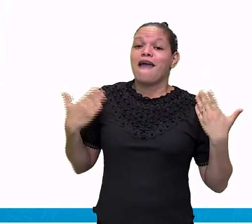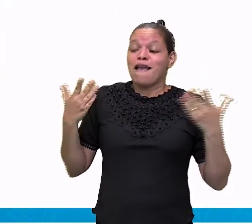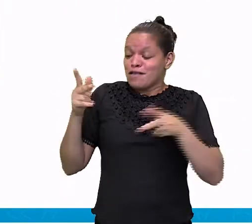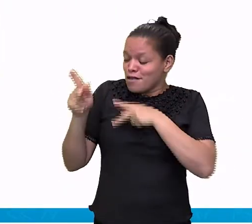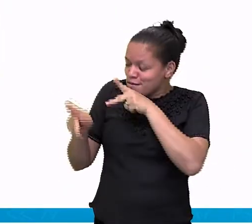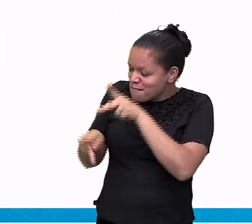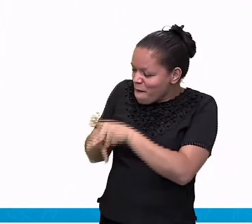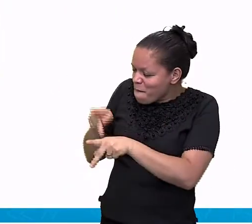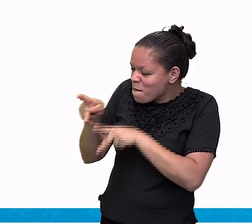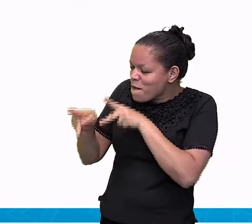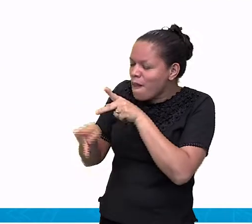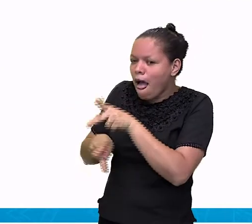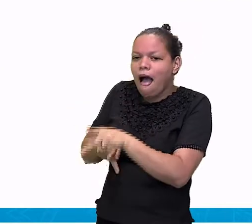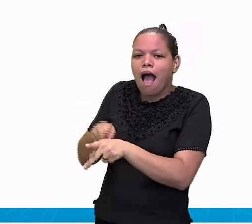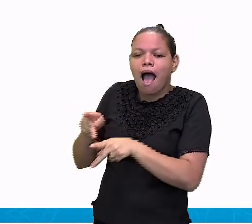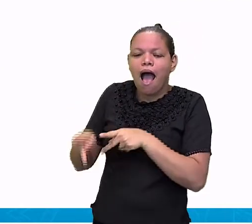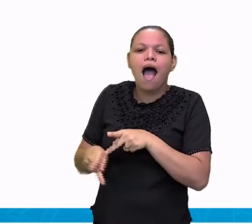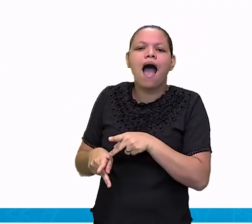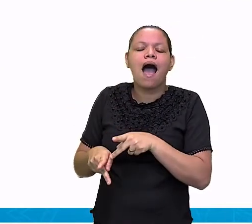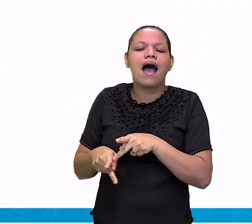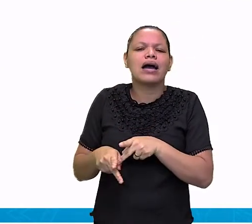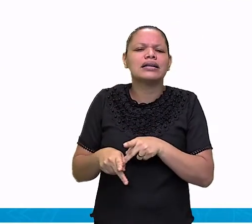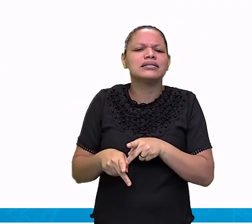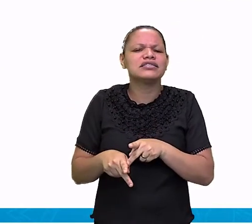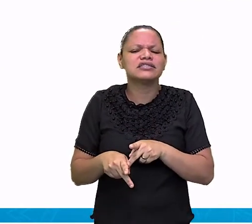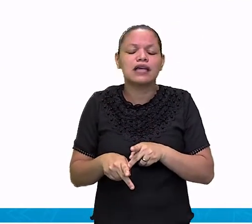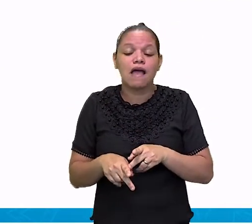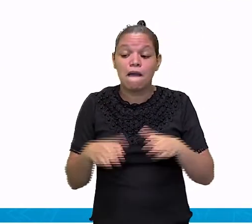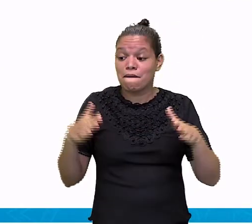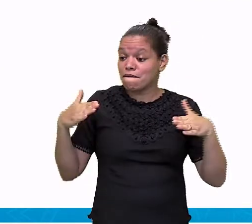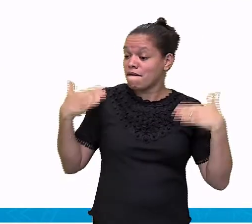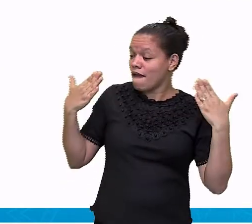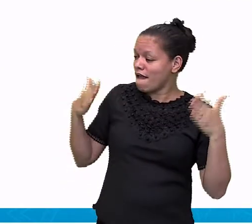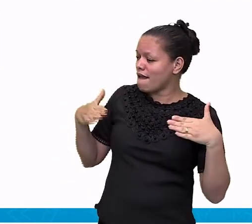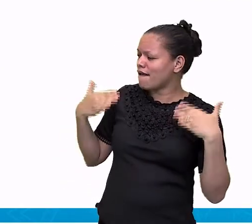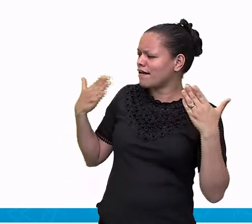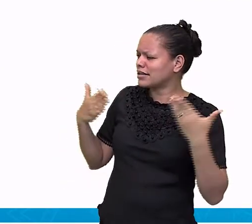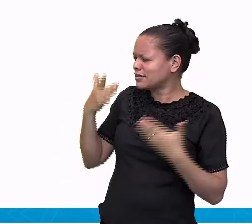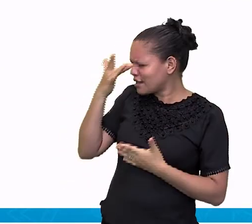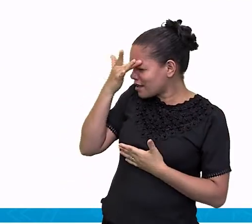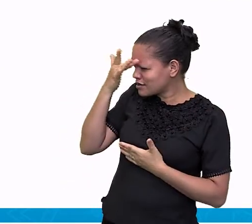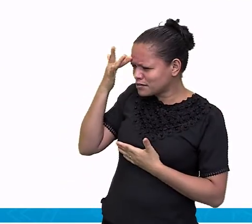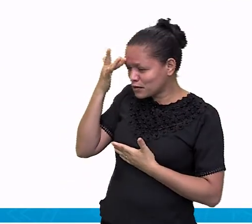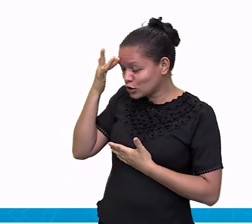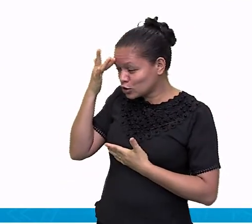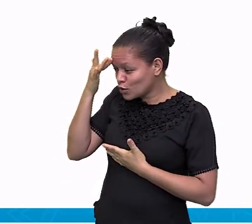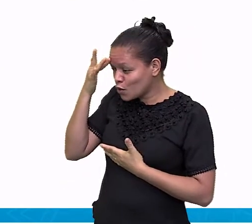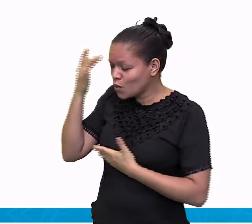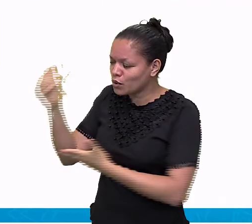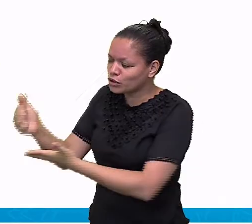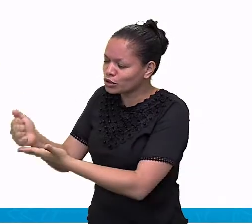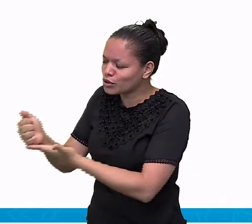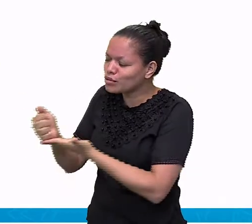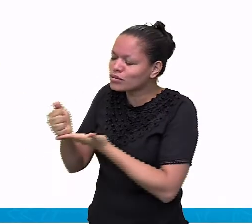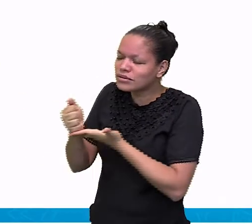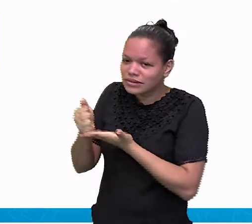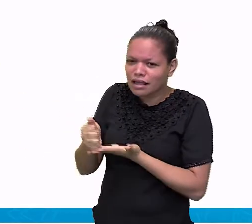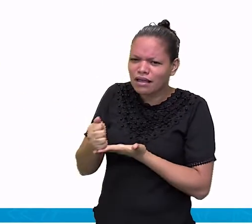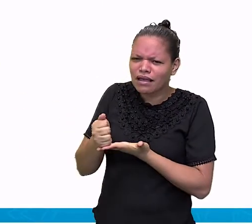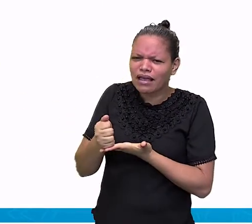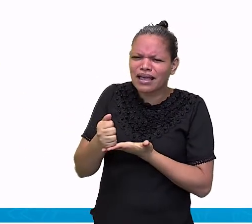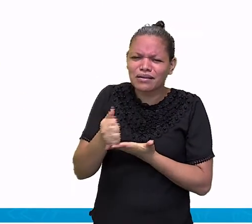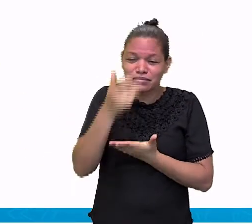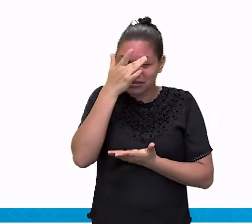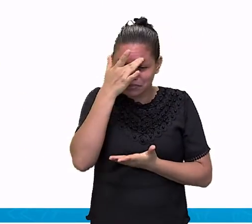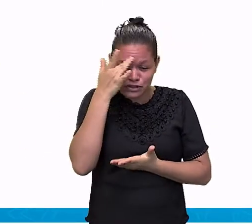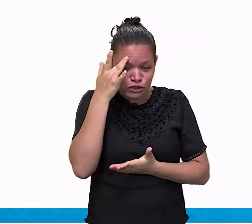nas regiões, festas que os imigrantes trouxeram, que hoje, né, os brasileiros se apropriaram. Então, as festas